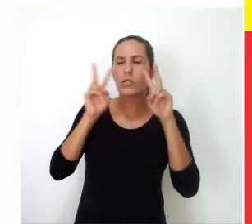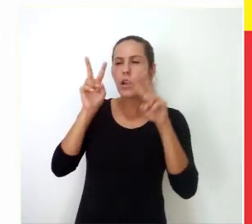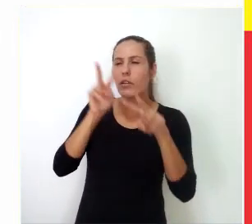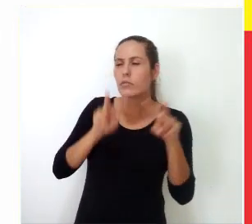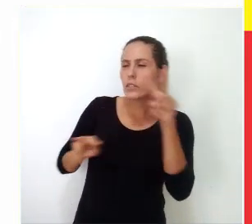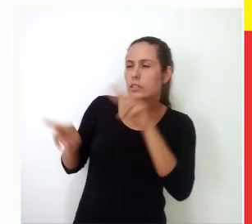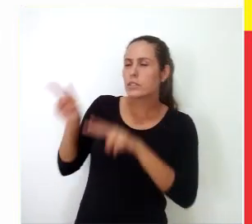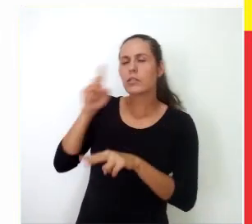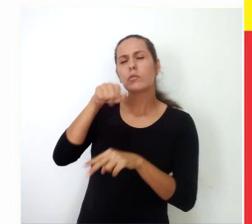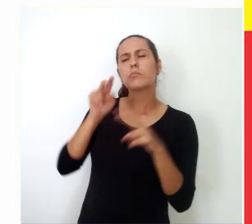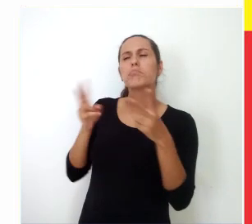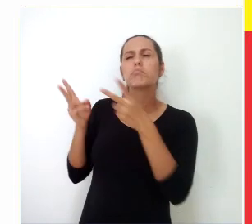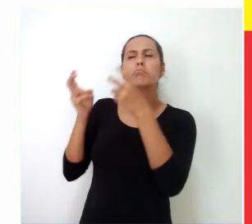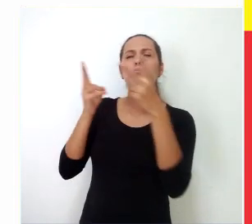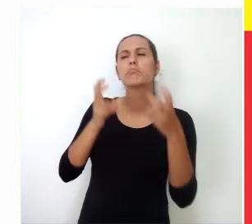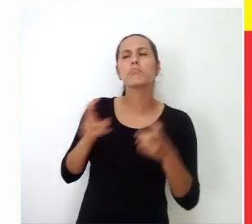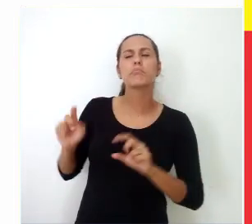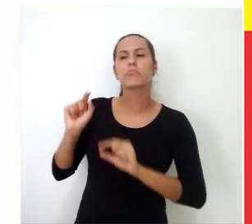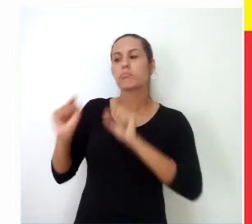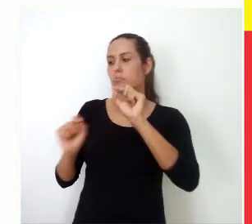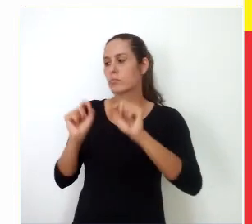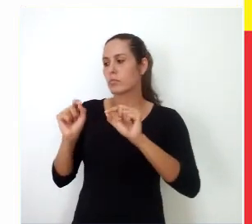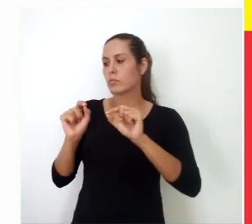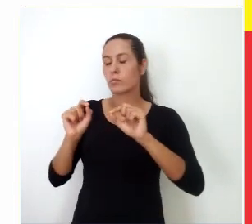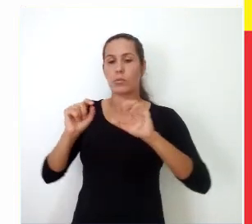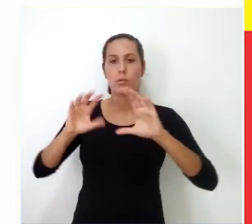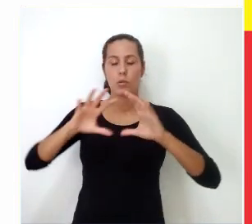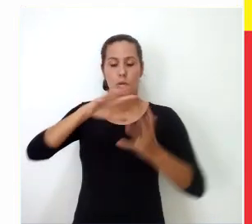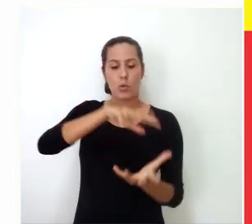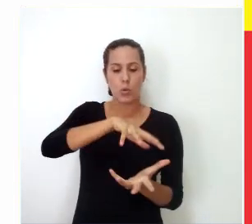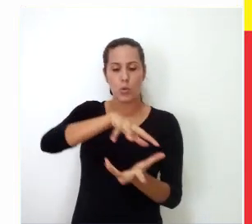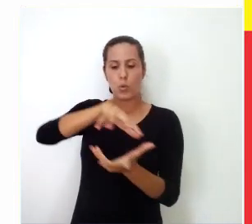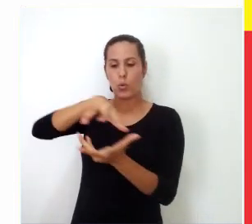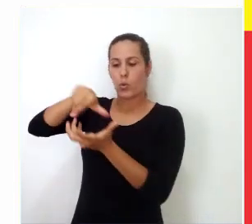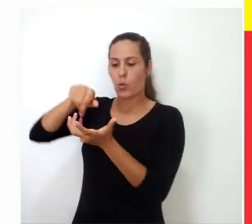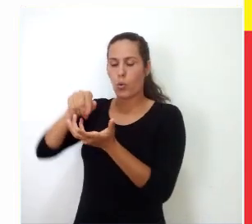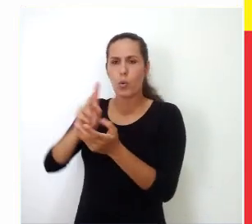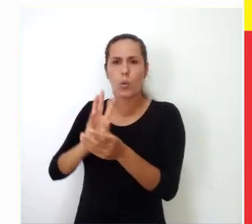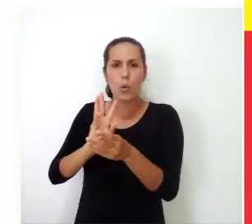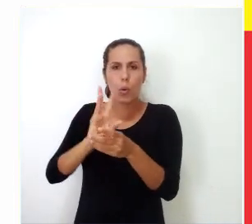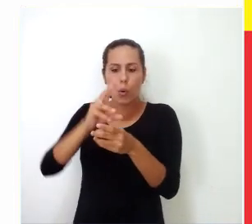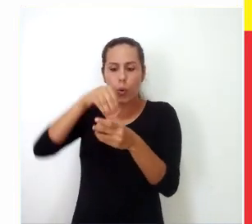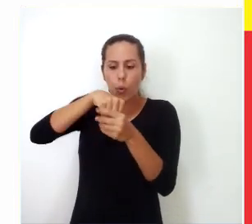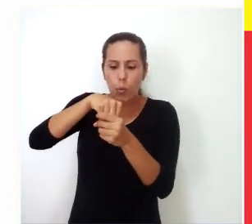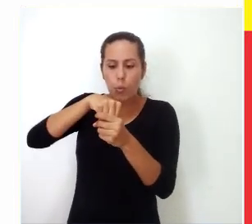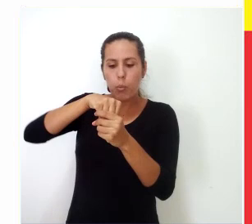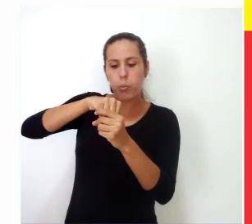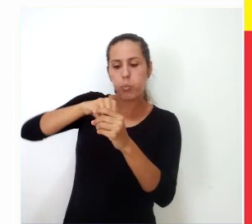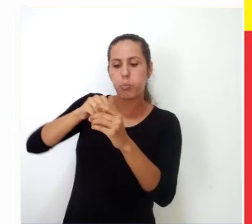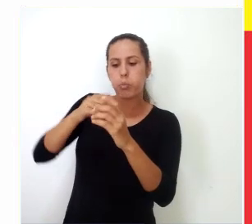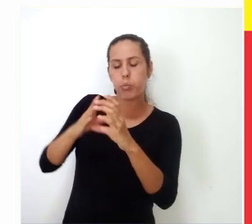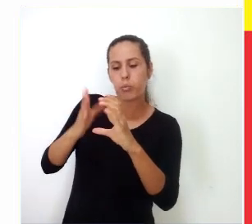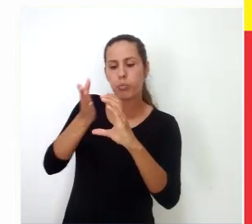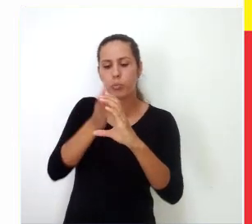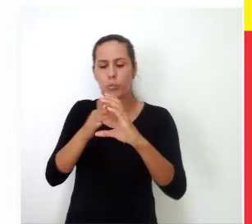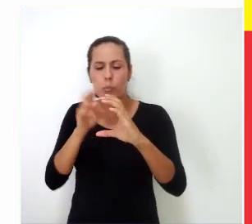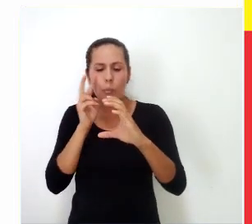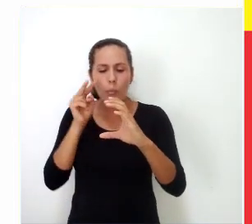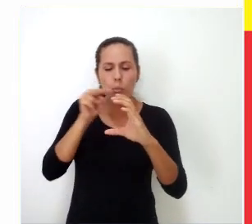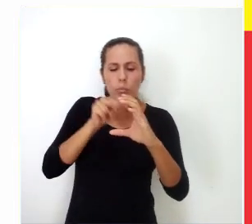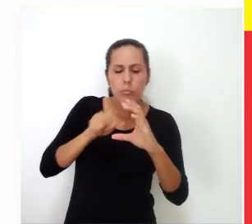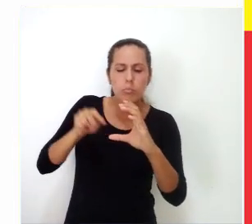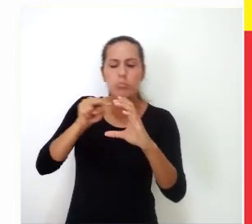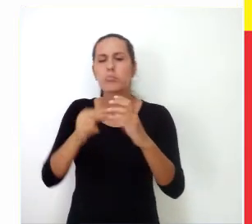a observar a estrutura interna do nosso planeta, da nossa Terra.